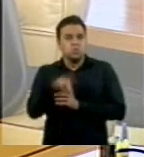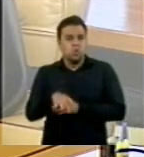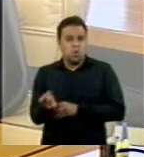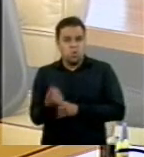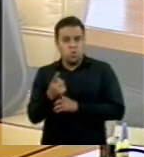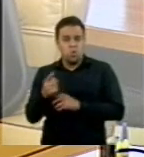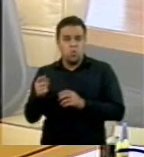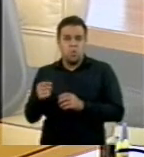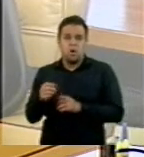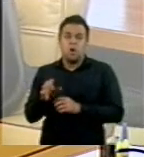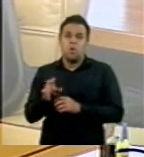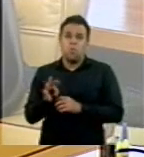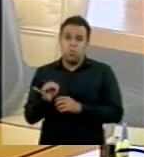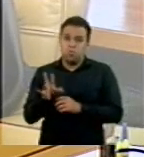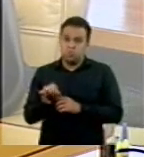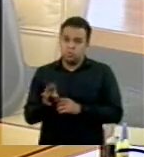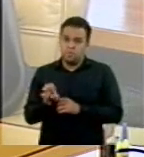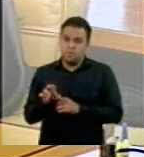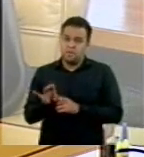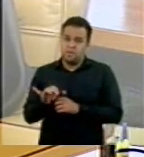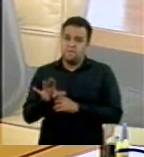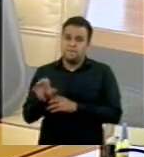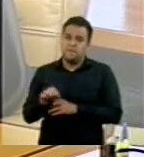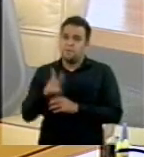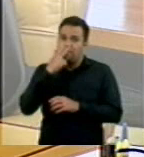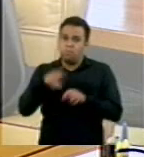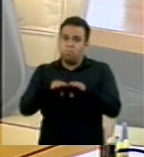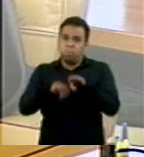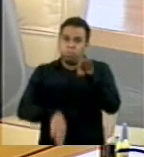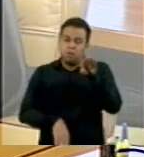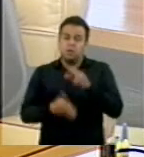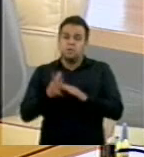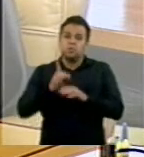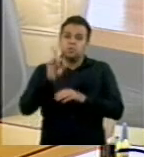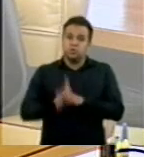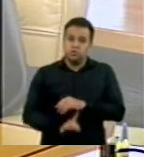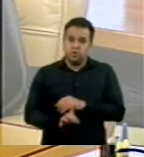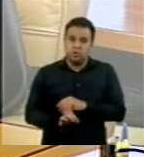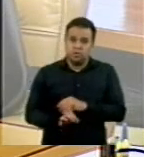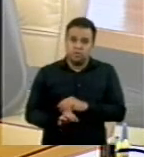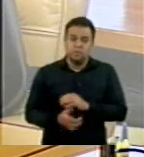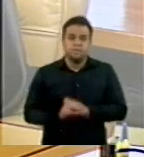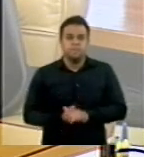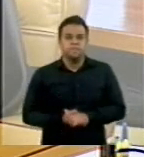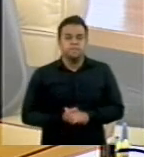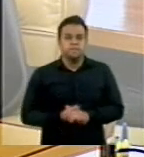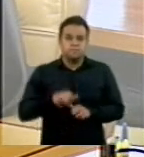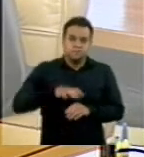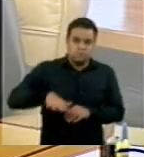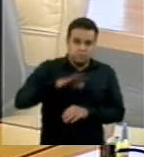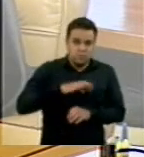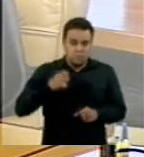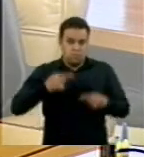de custo e benefício que desdiferencia o direito para as esferas da política e da